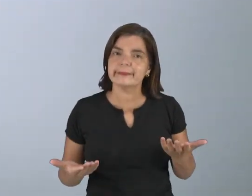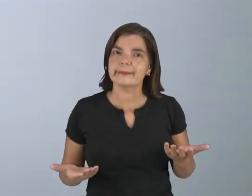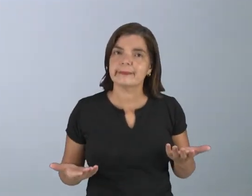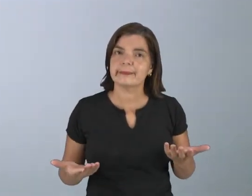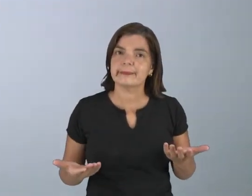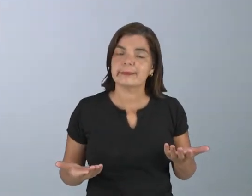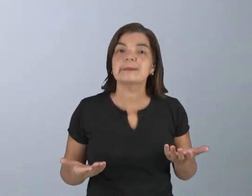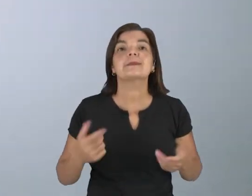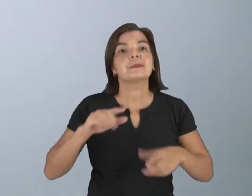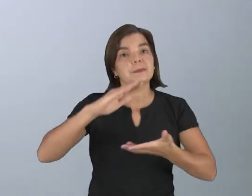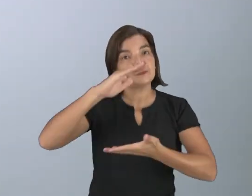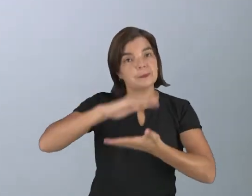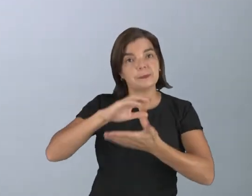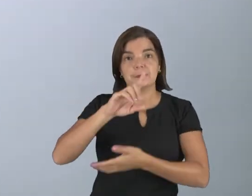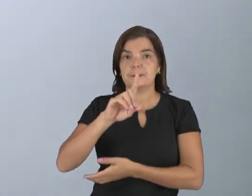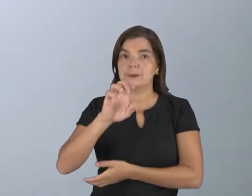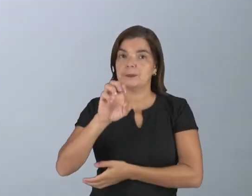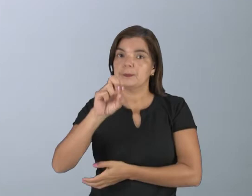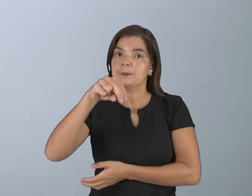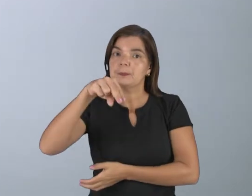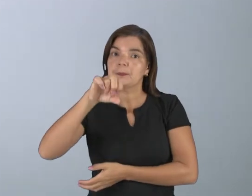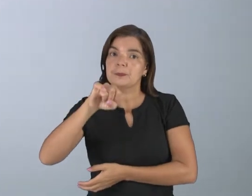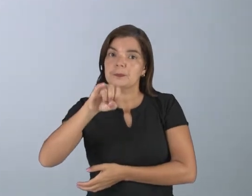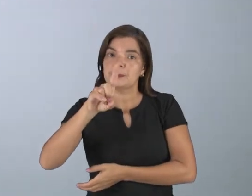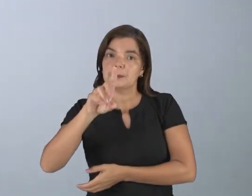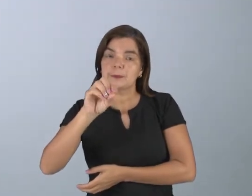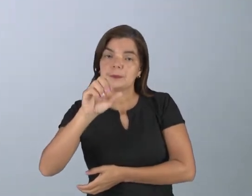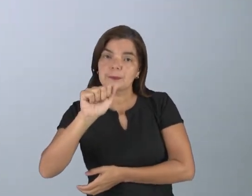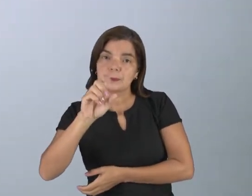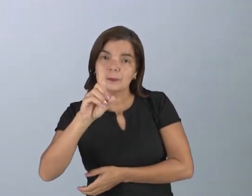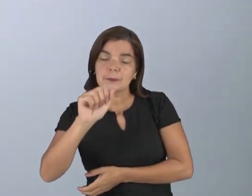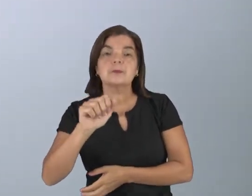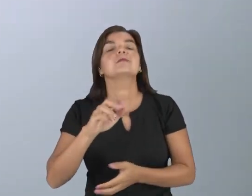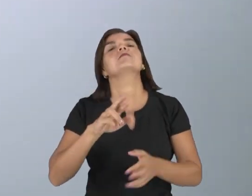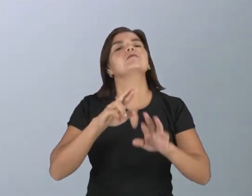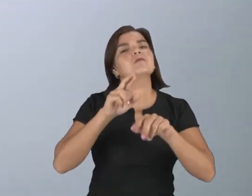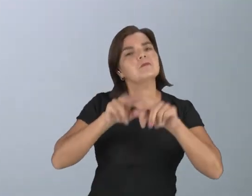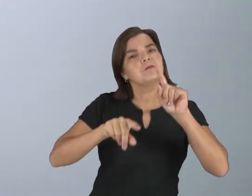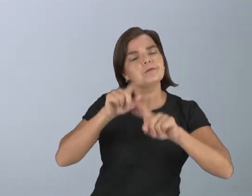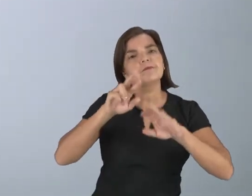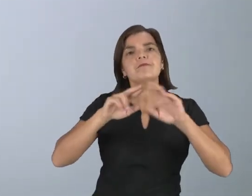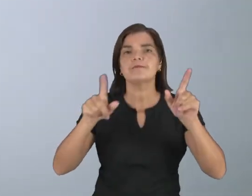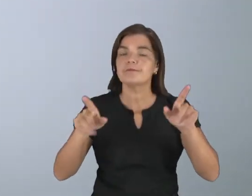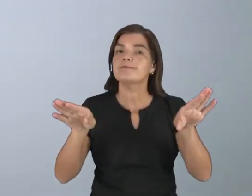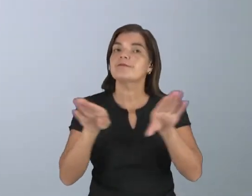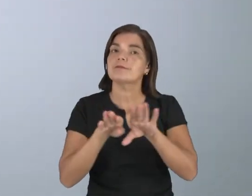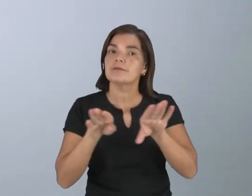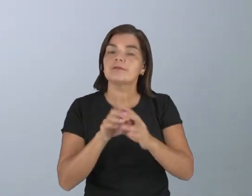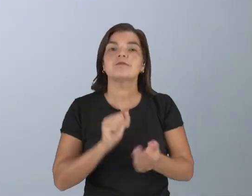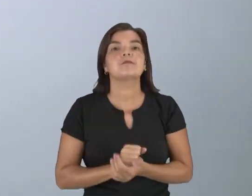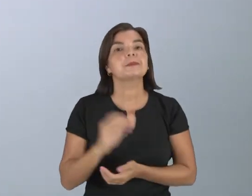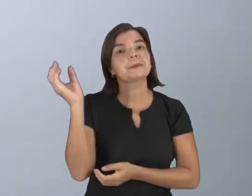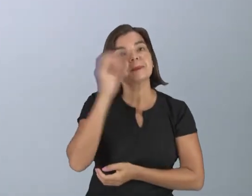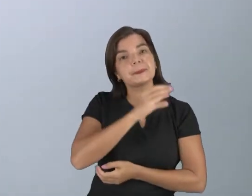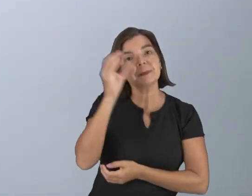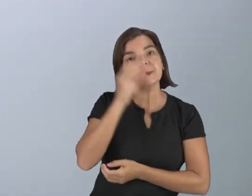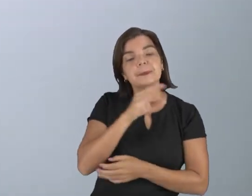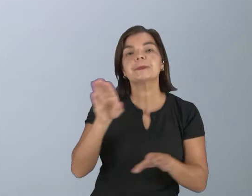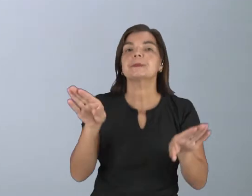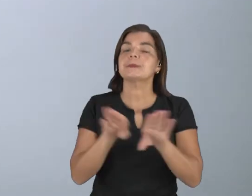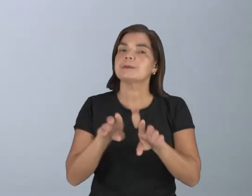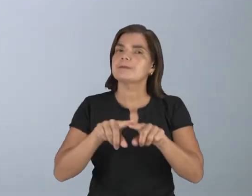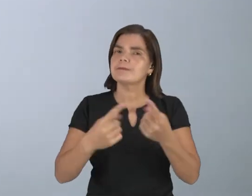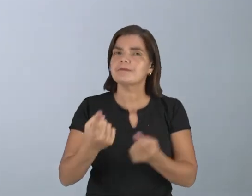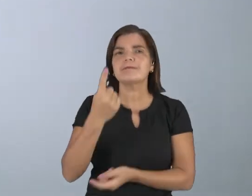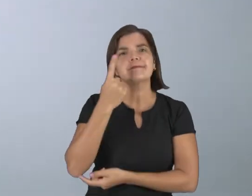da densidade dele, ou seja, se for material diferente, a pressão vai ser diferente também. vai vir da aceleração gravitacional, mas